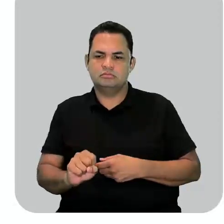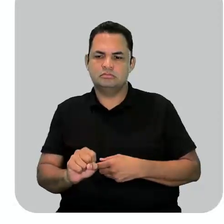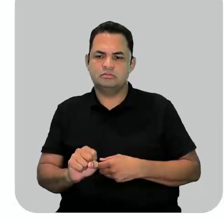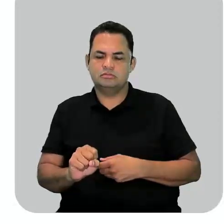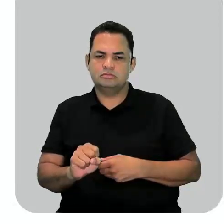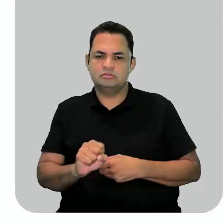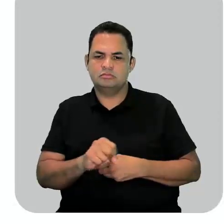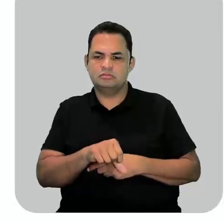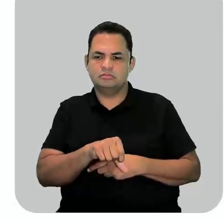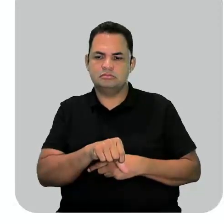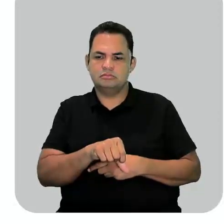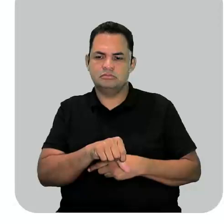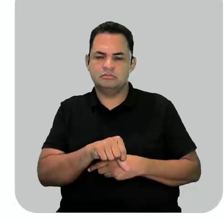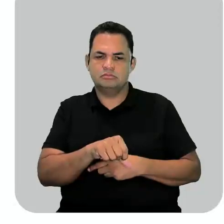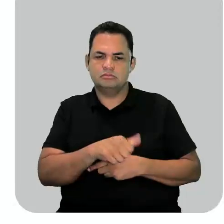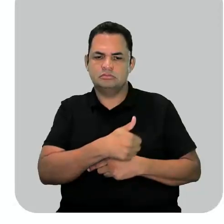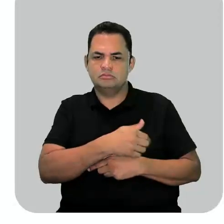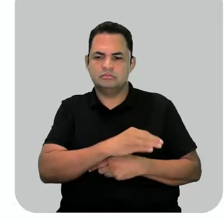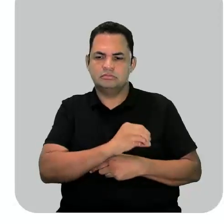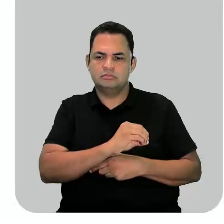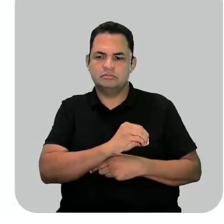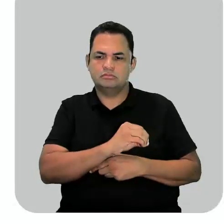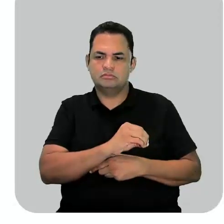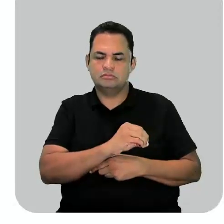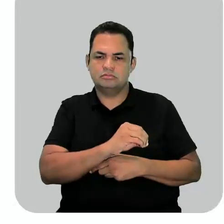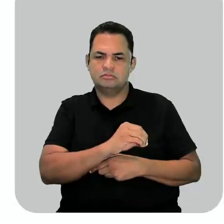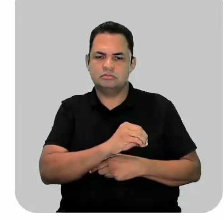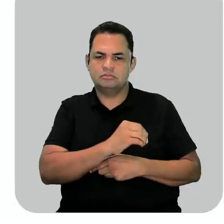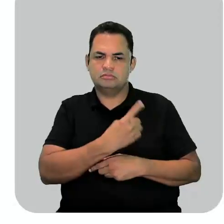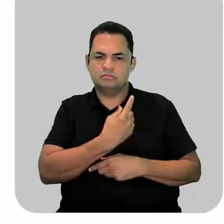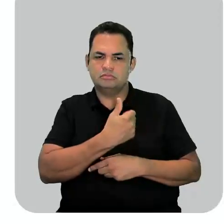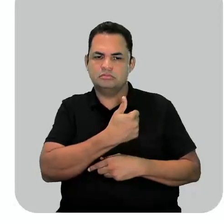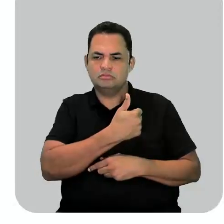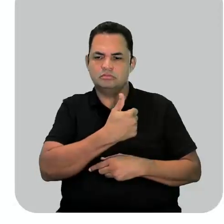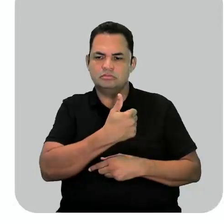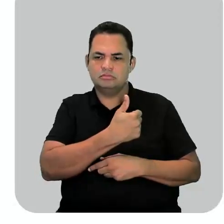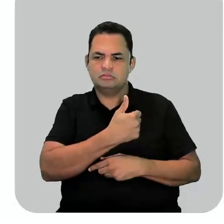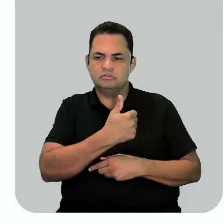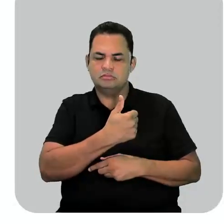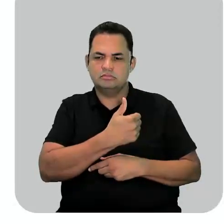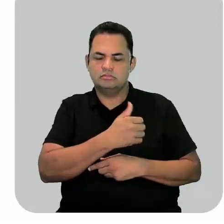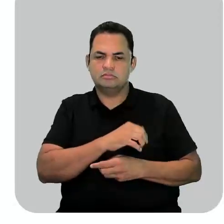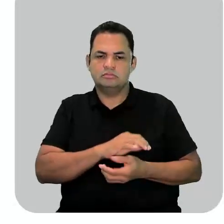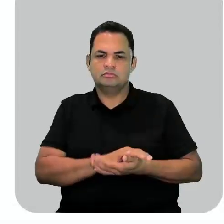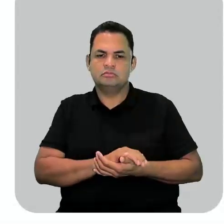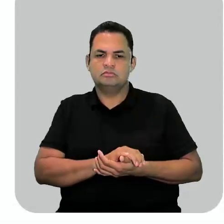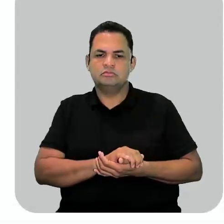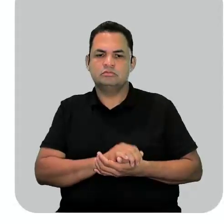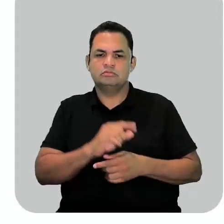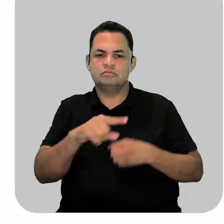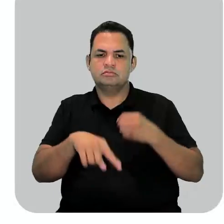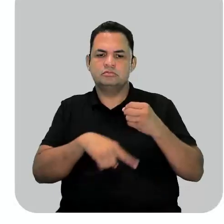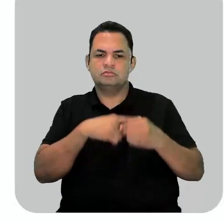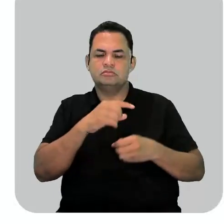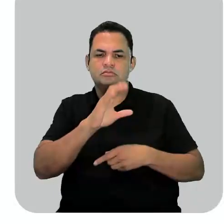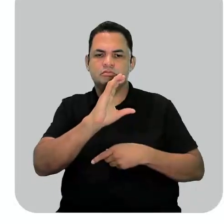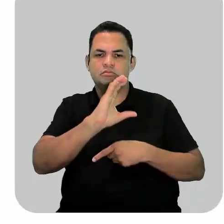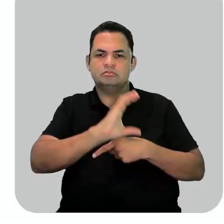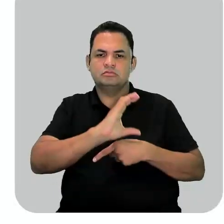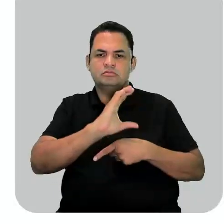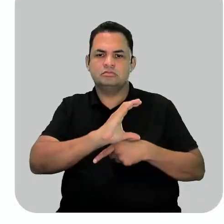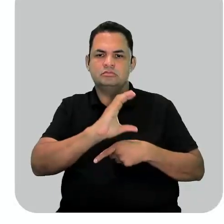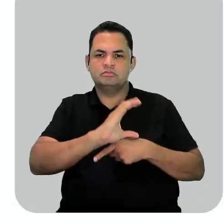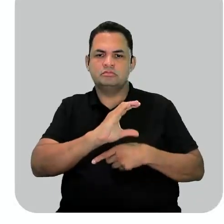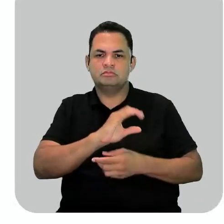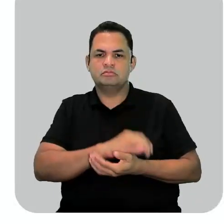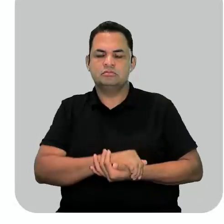8, 9, 10, 11, né? 11 átomos de carbono. Então, a fórmula molecular